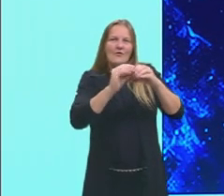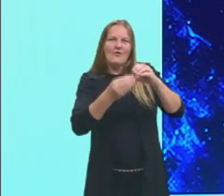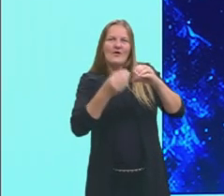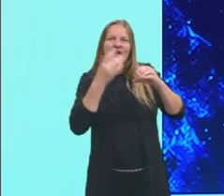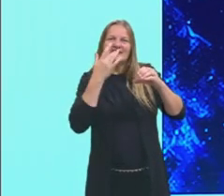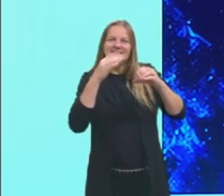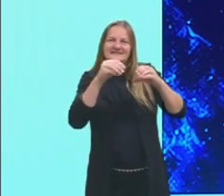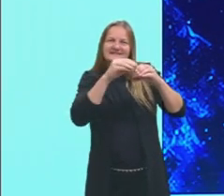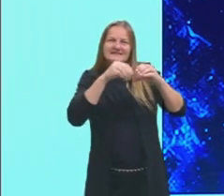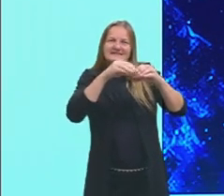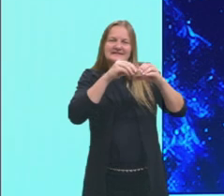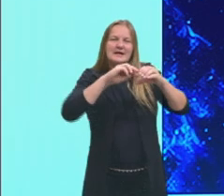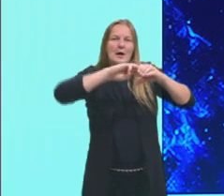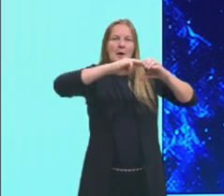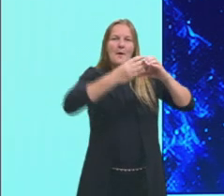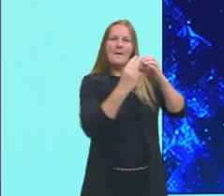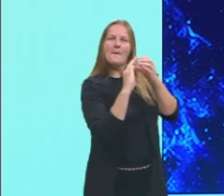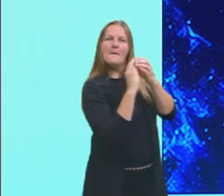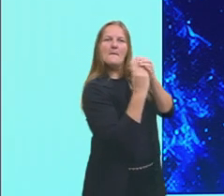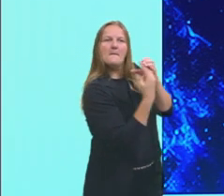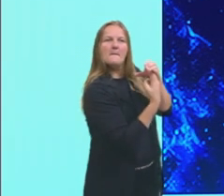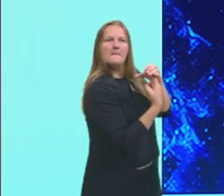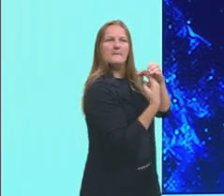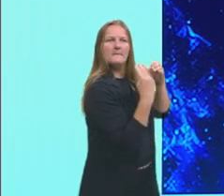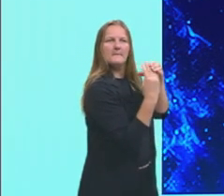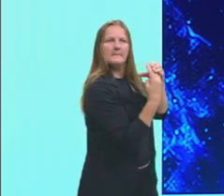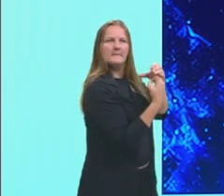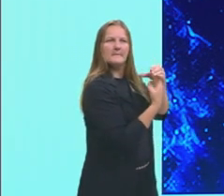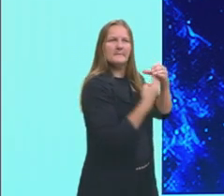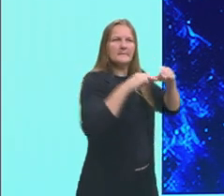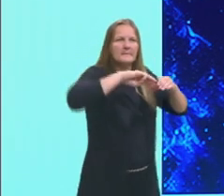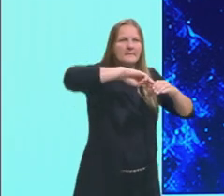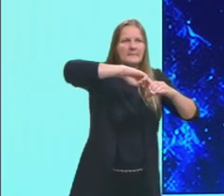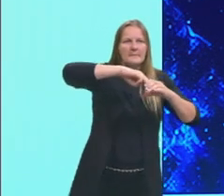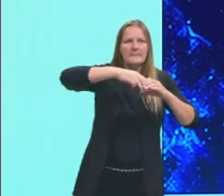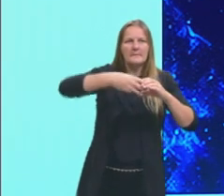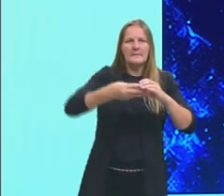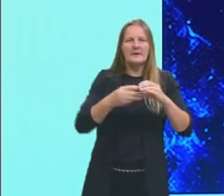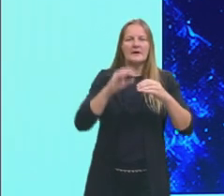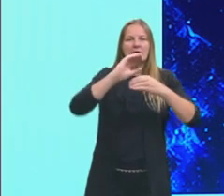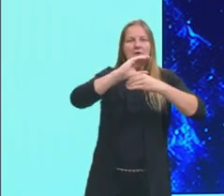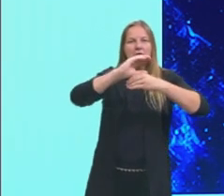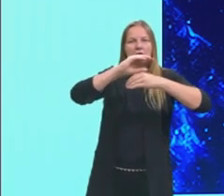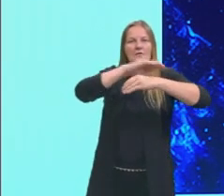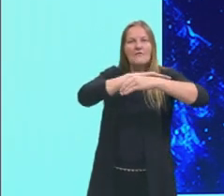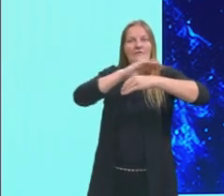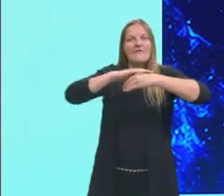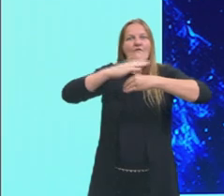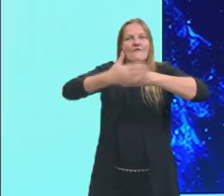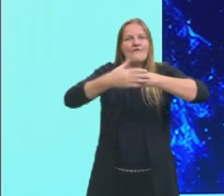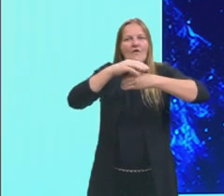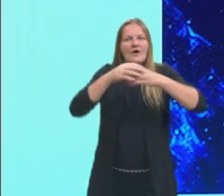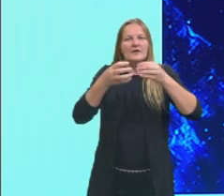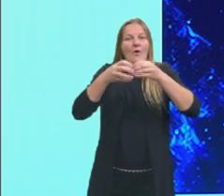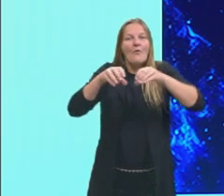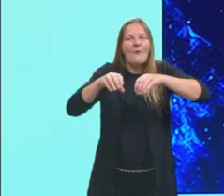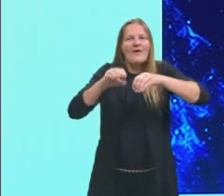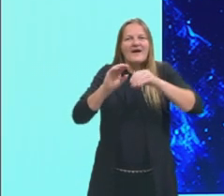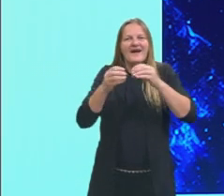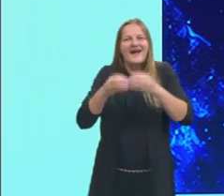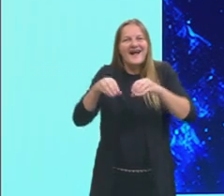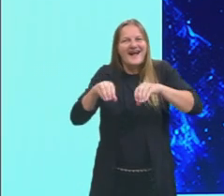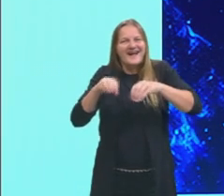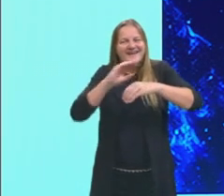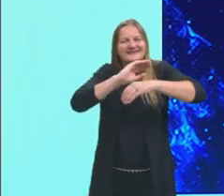parte magmática né o manto e bem fininho né ao redor nós temos a crosta terrestre que essa essa